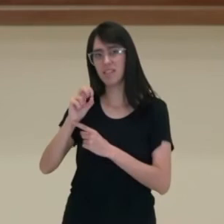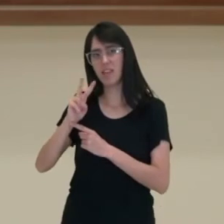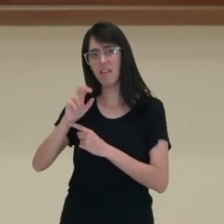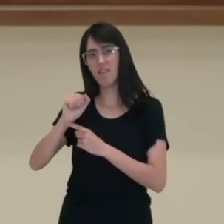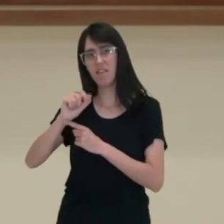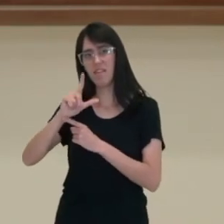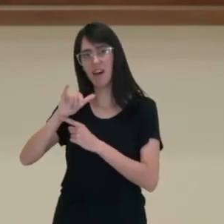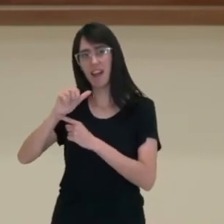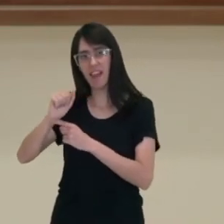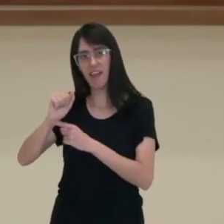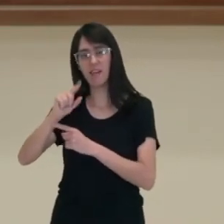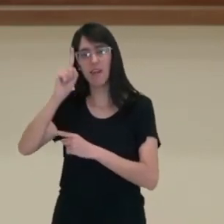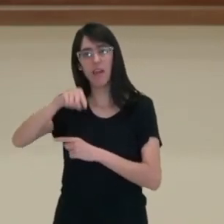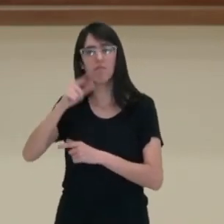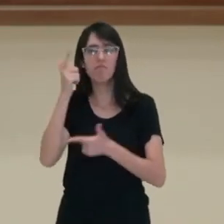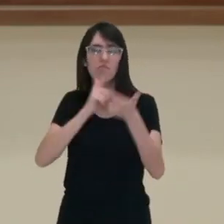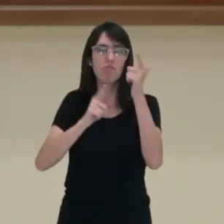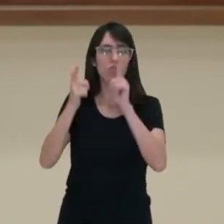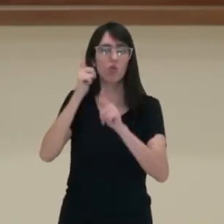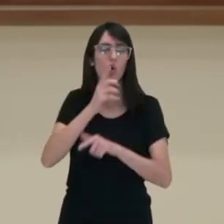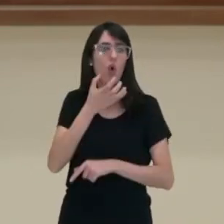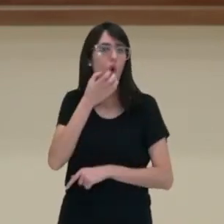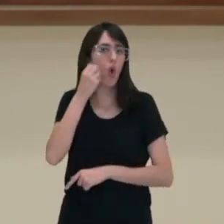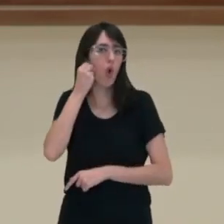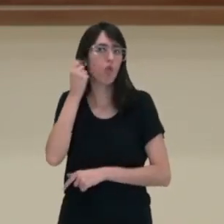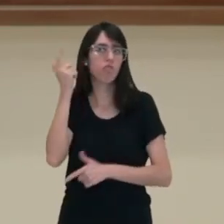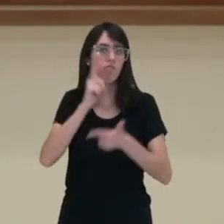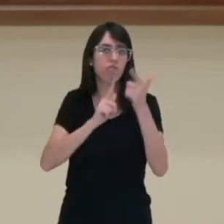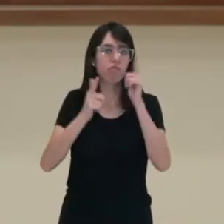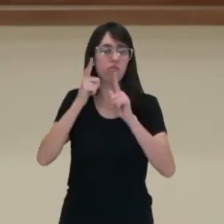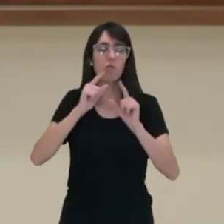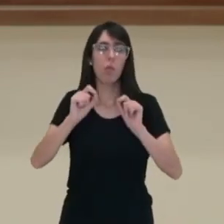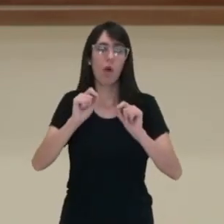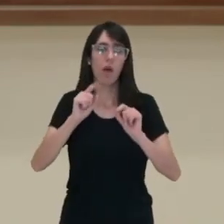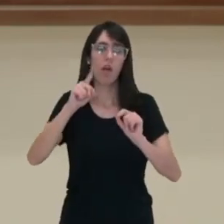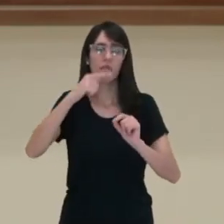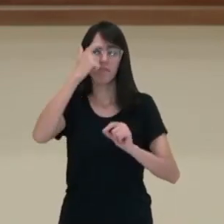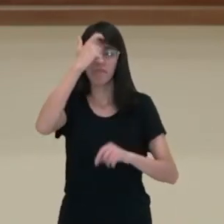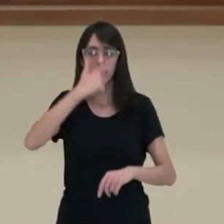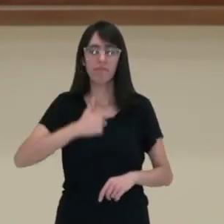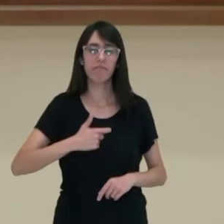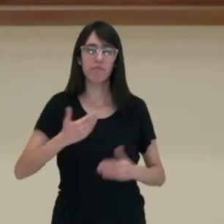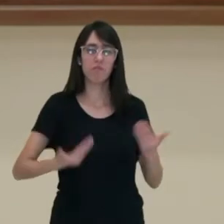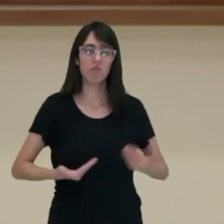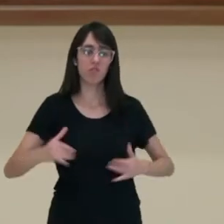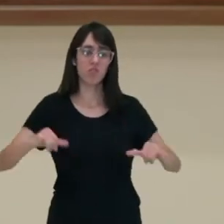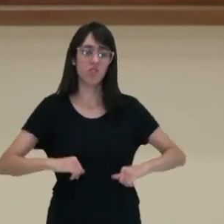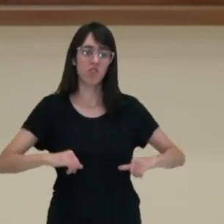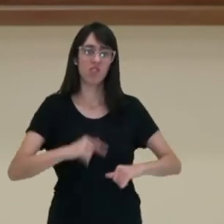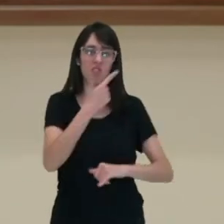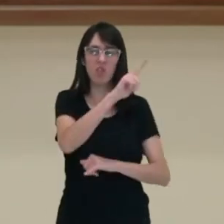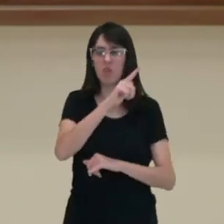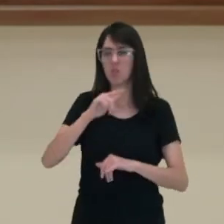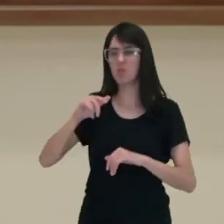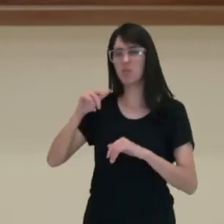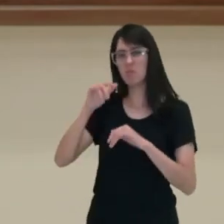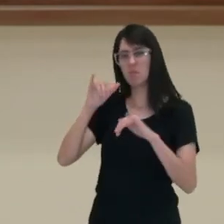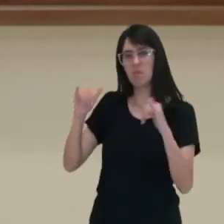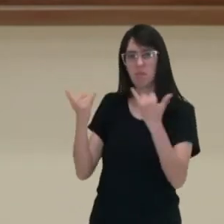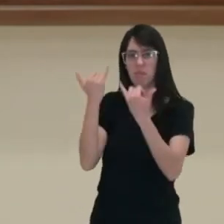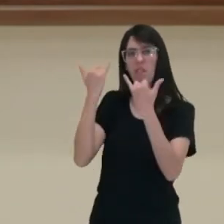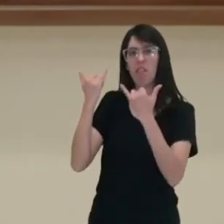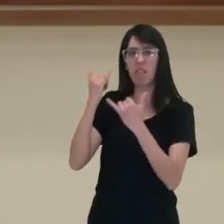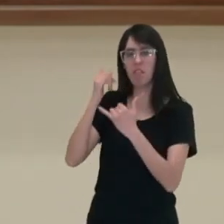de obtenção do lucro que é gerado pela exploração do trabalhador. Então, não existe lucro